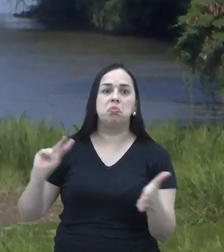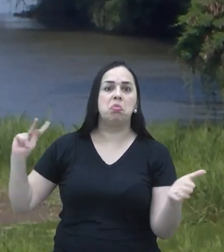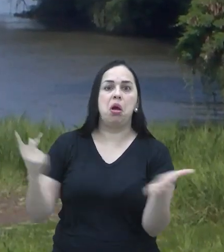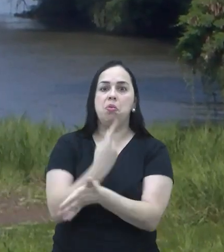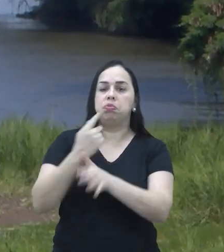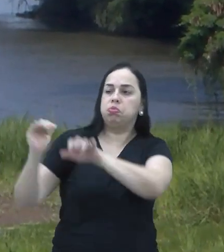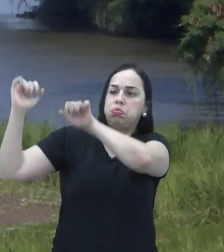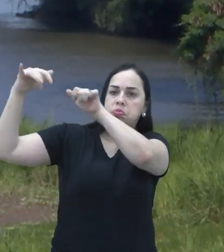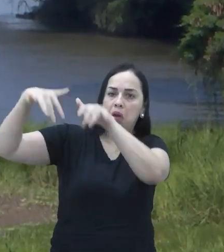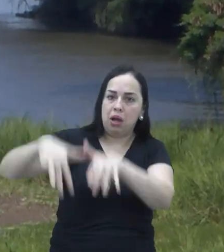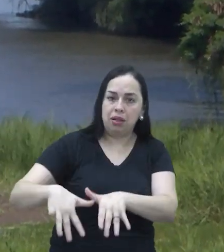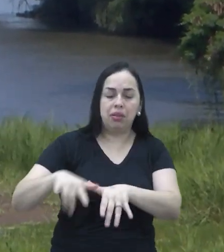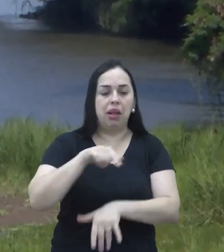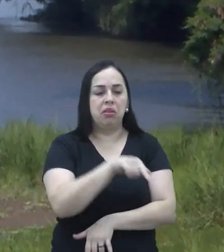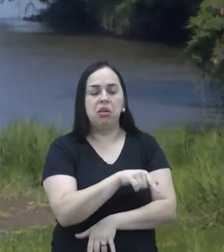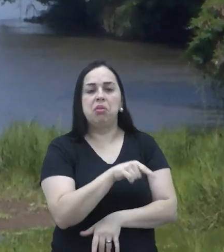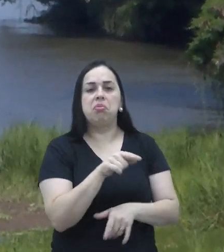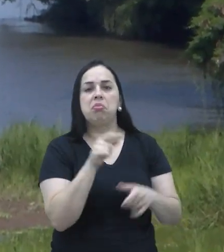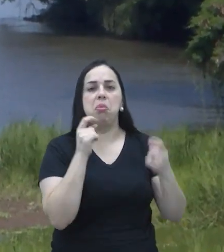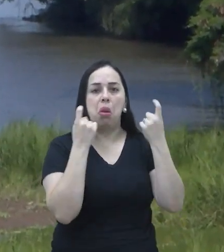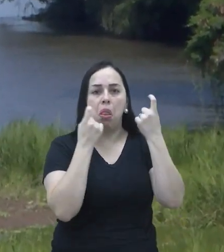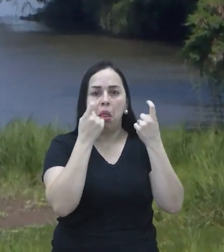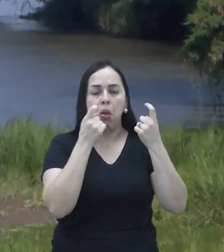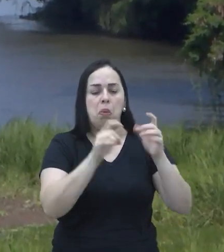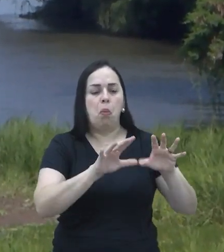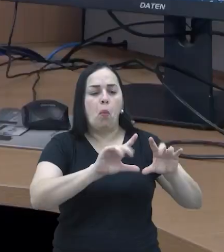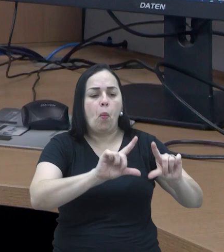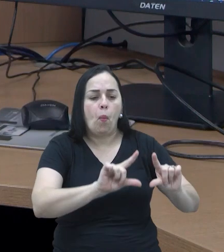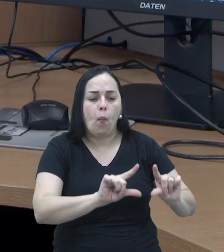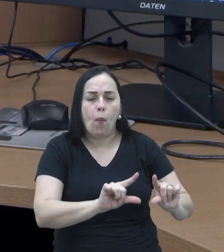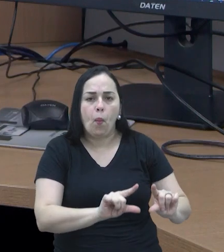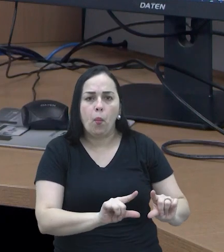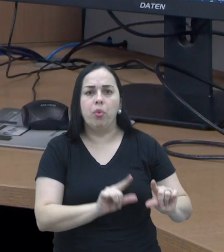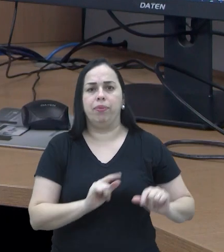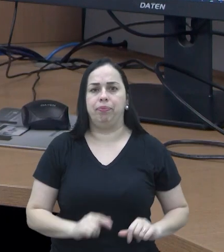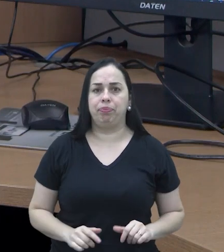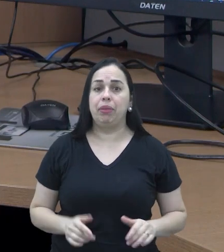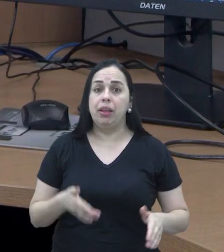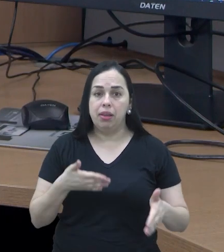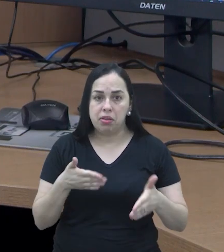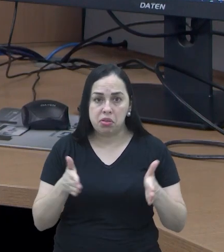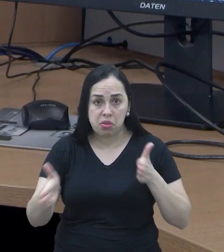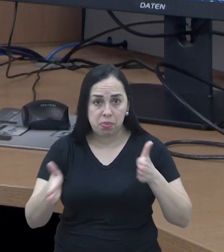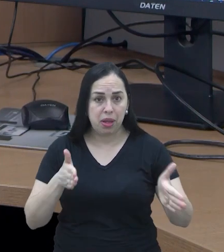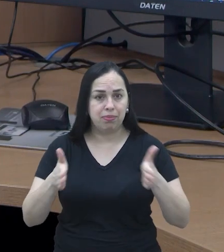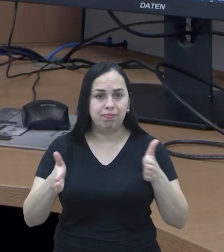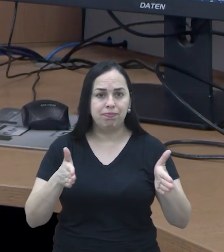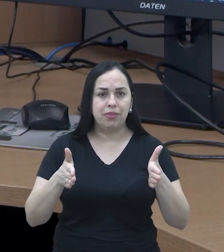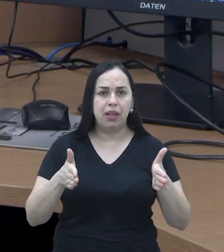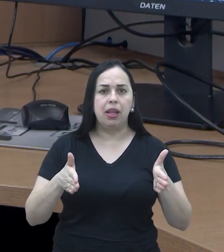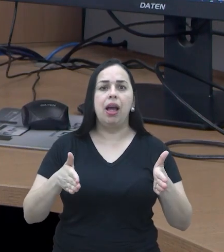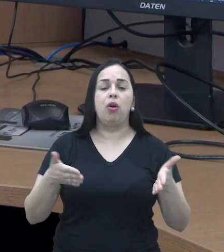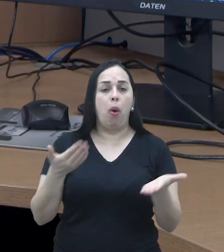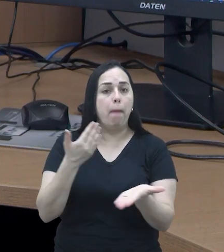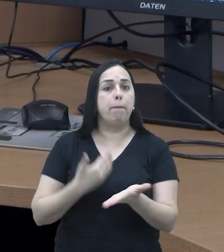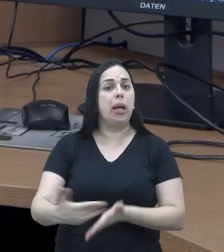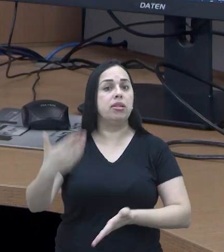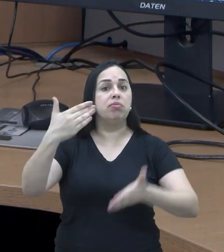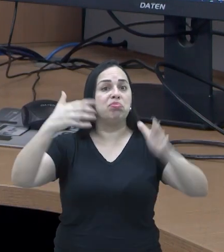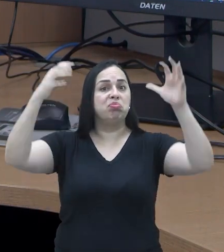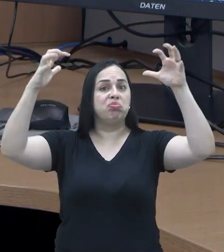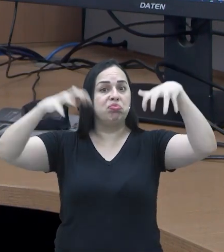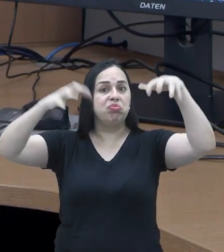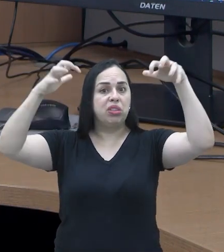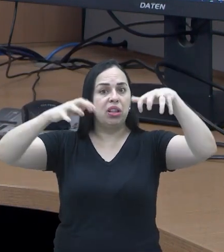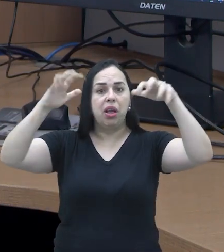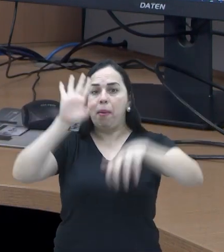situação atual apresenta riscos de desabastecimento de água. O nosso período ele é um período mais